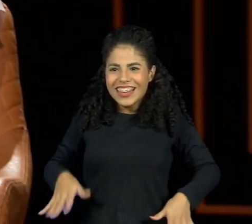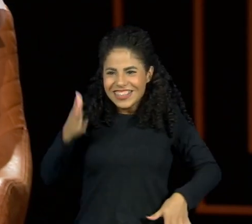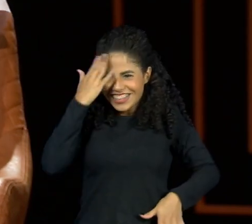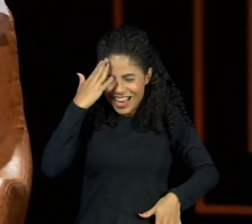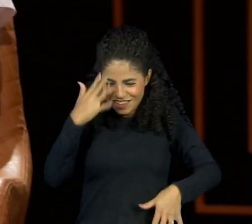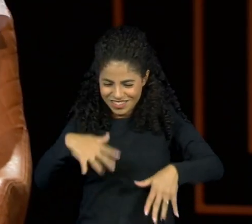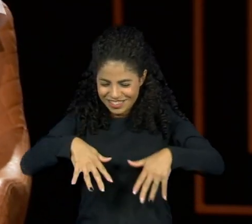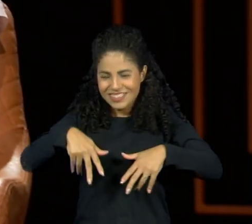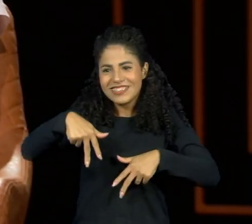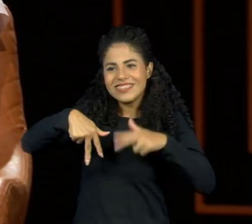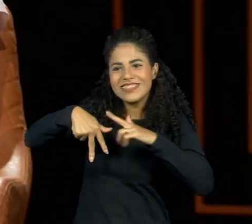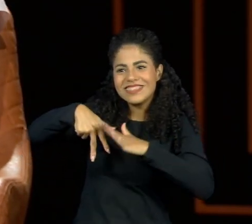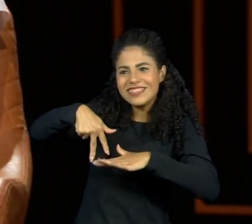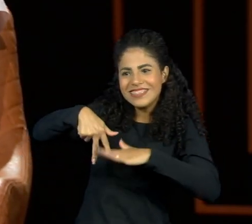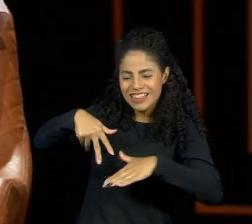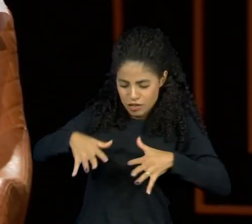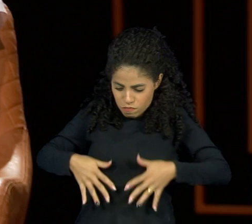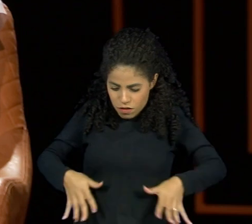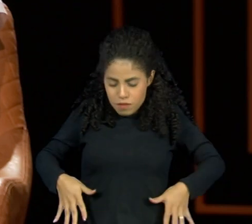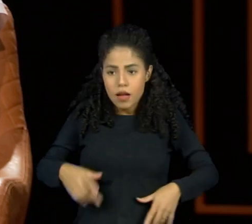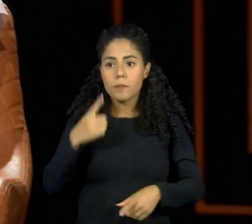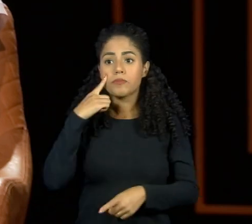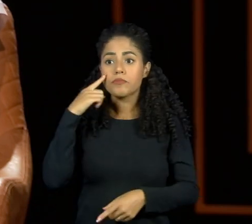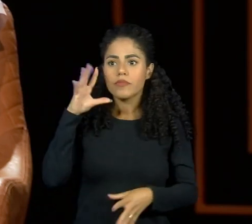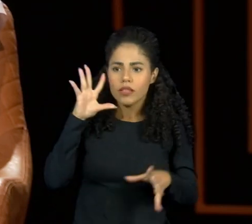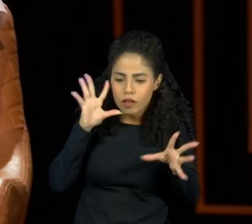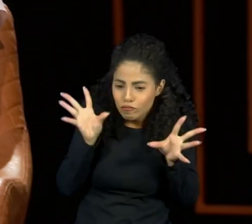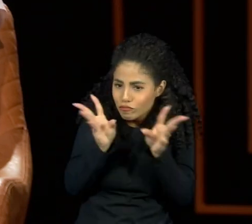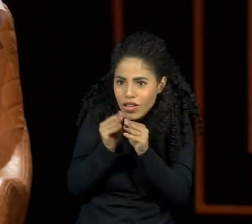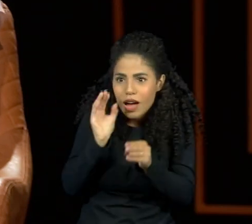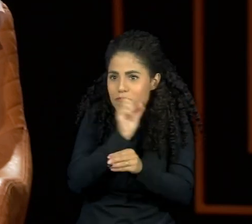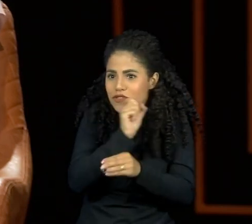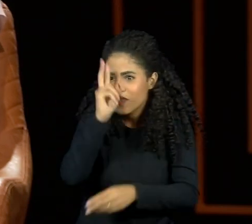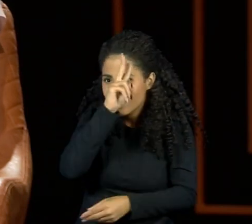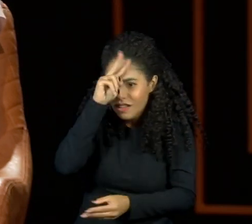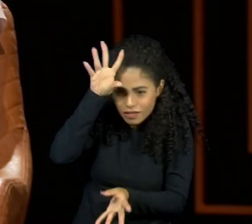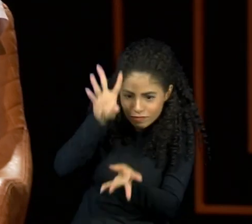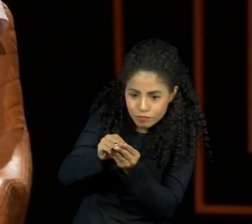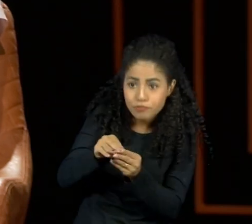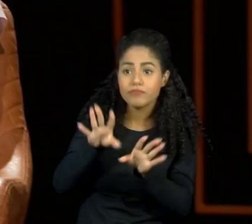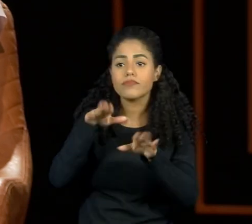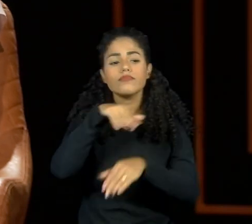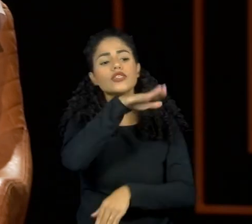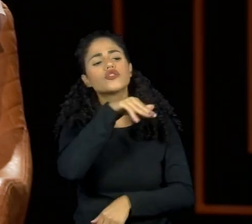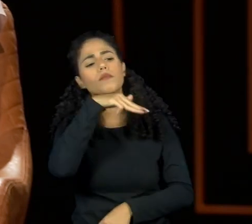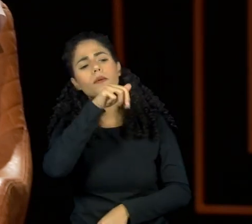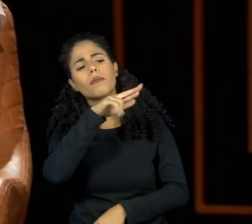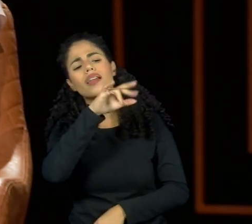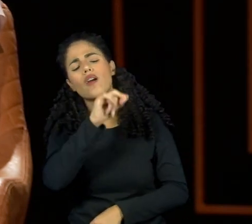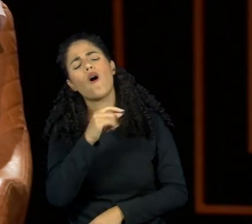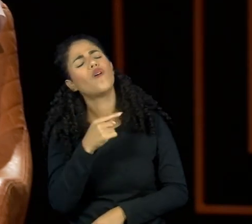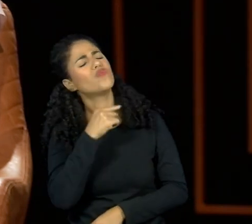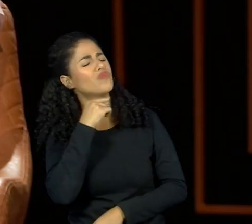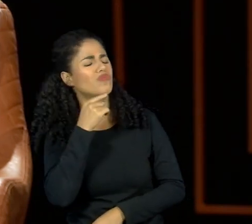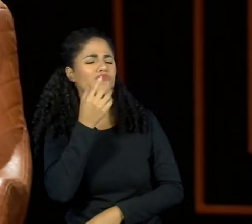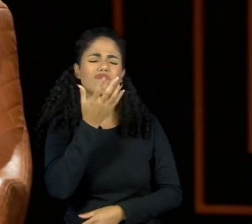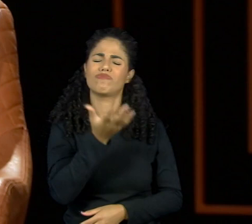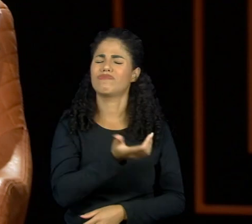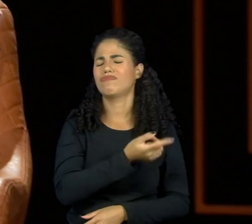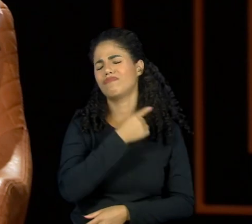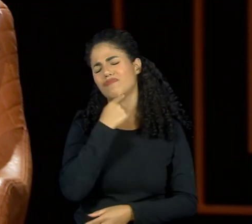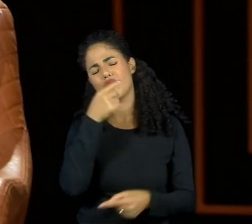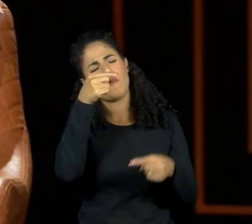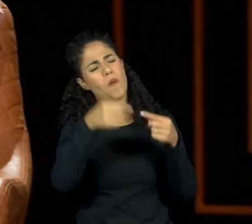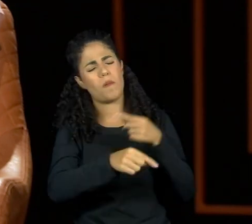cotó. Bom, vou resumir a história. Uma semana depois, eu chamei a Maria e falei: olha, Maria, não dá, sabe? Pelo amor